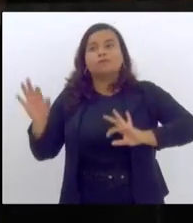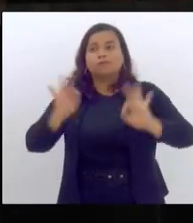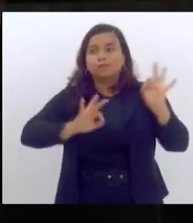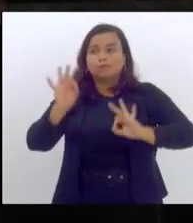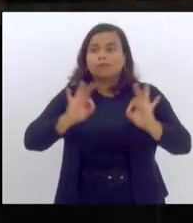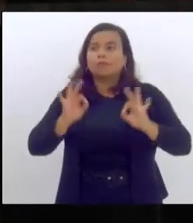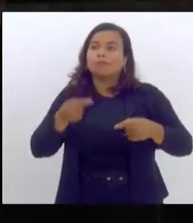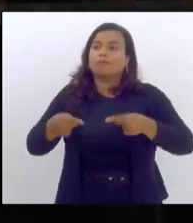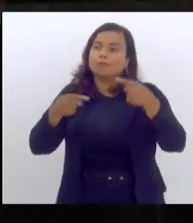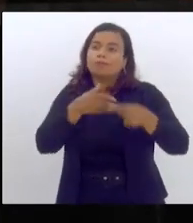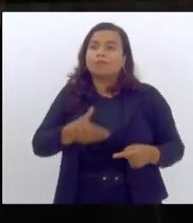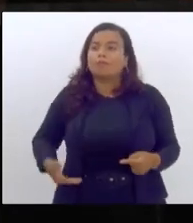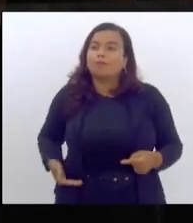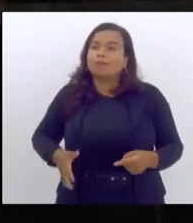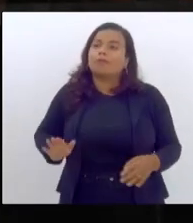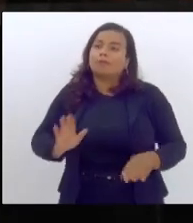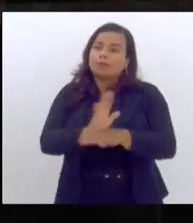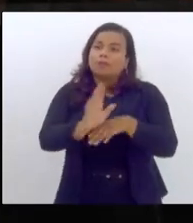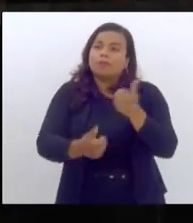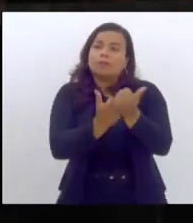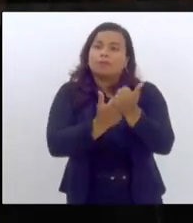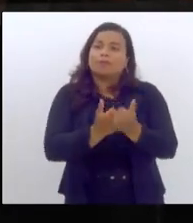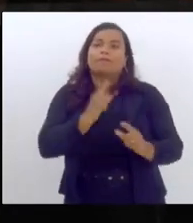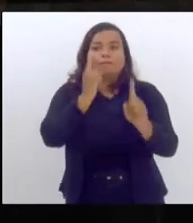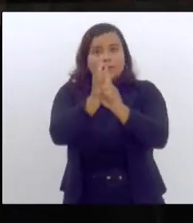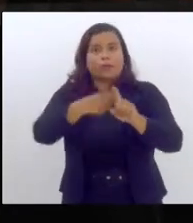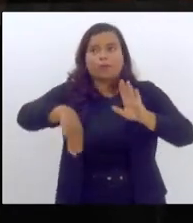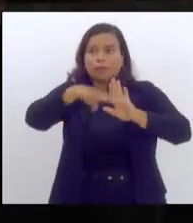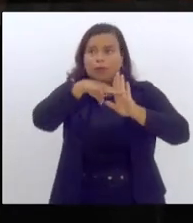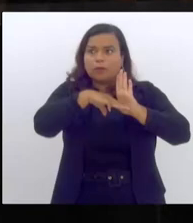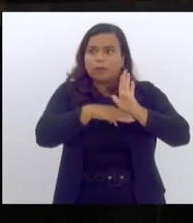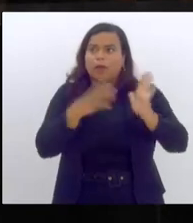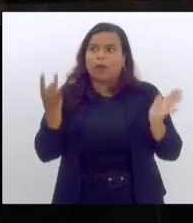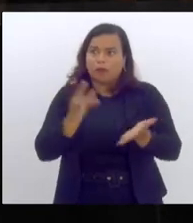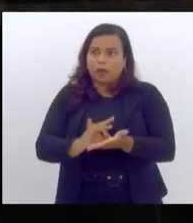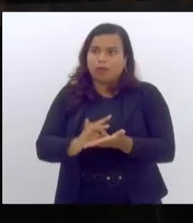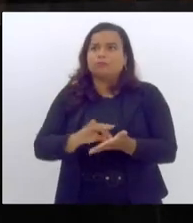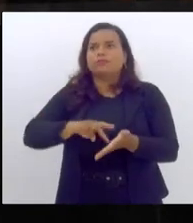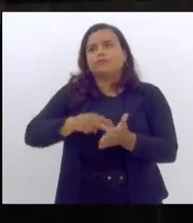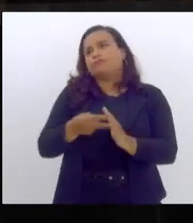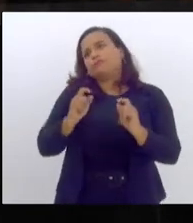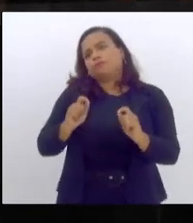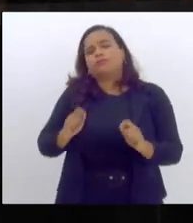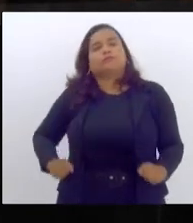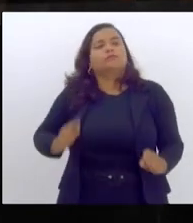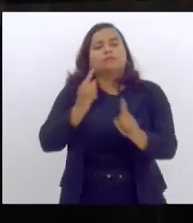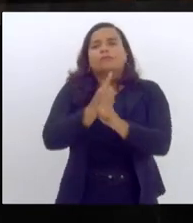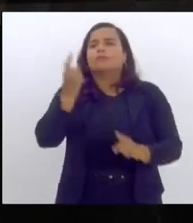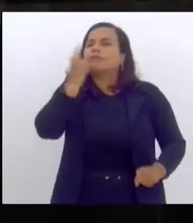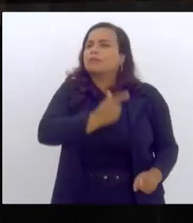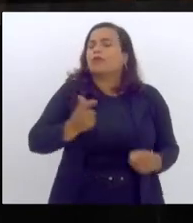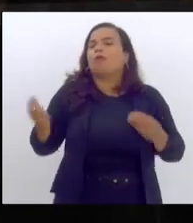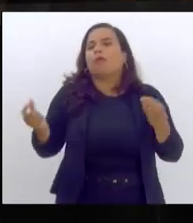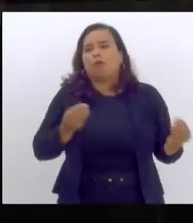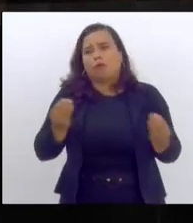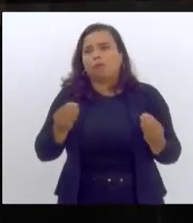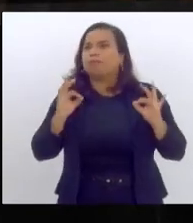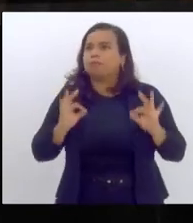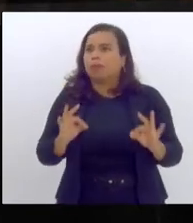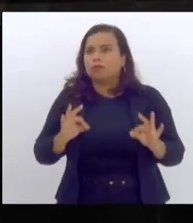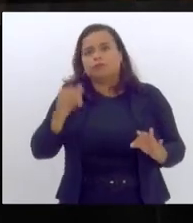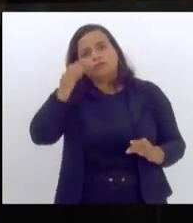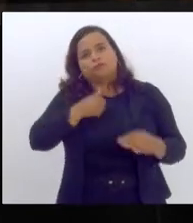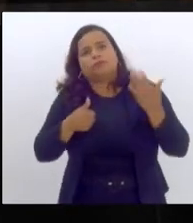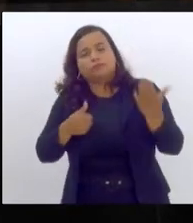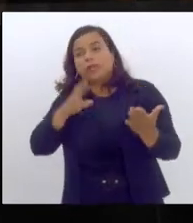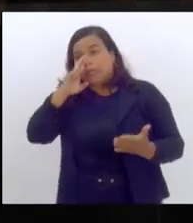de políticas públicas a partir de dados reais. Ou seja, como é que se levanta, evidentemente, que essa mulher